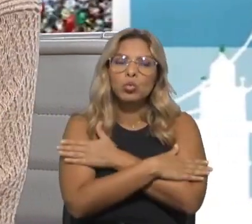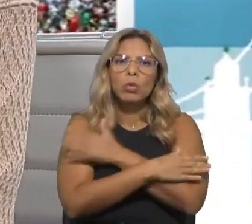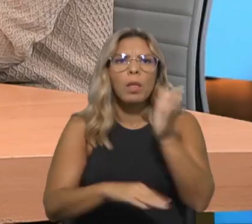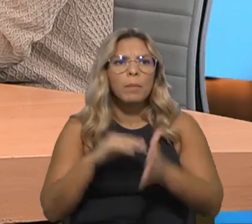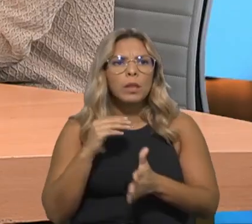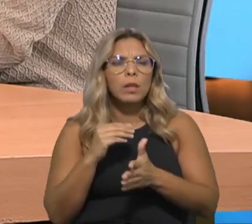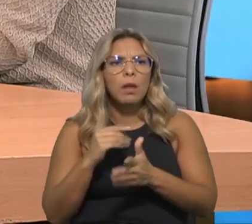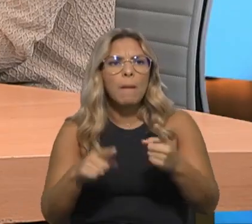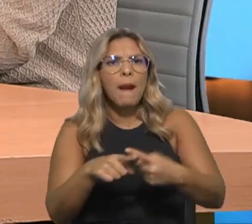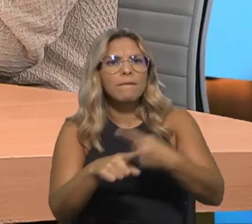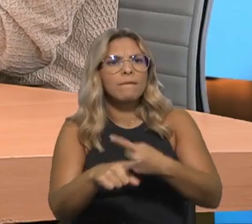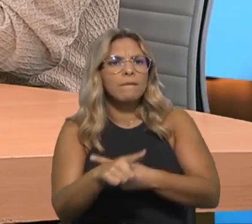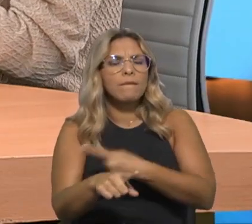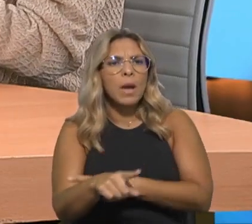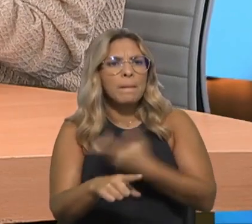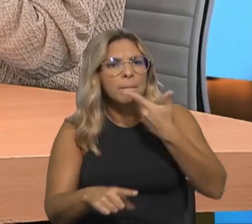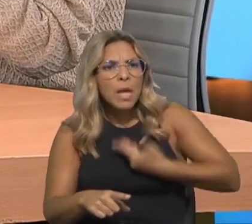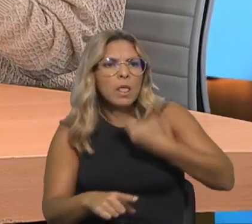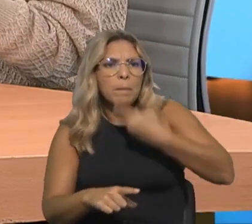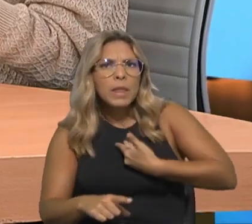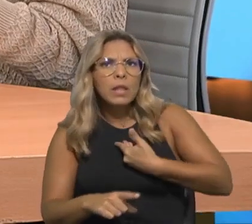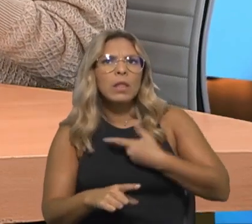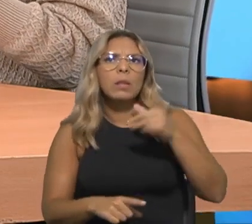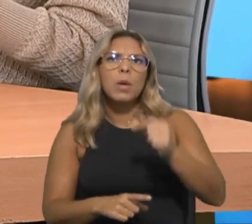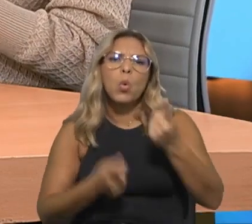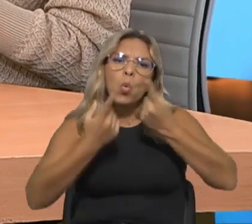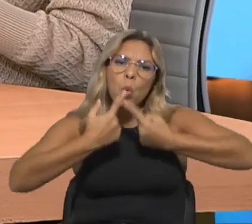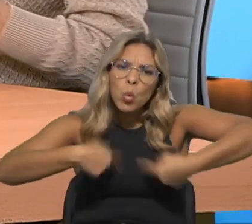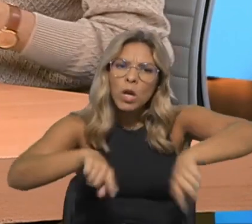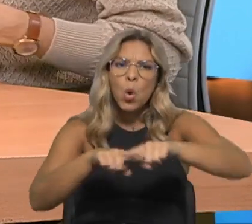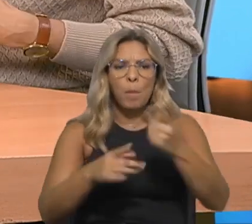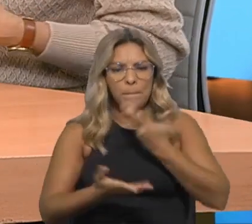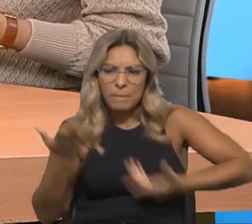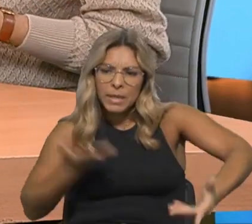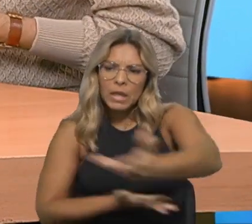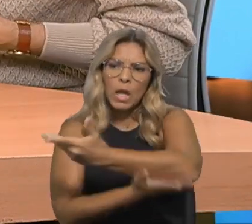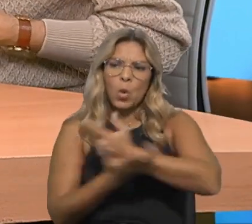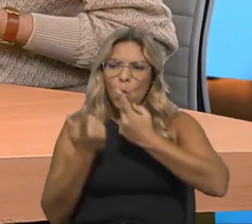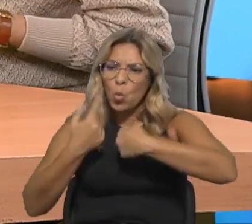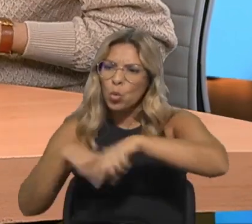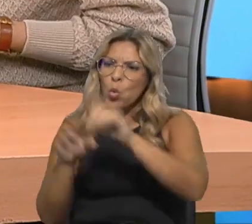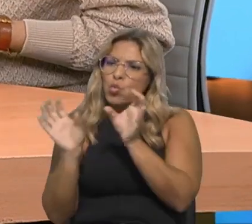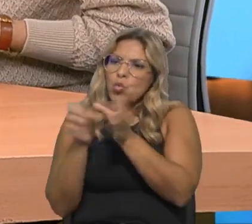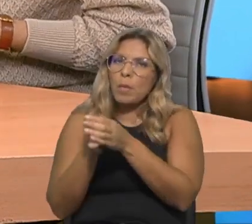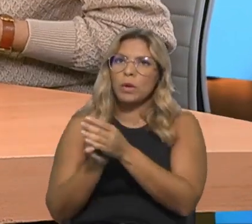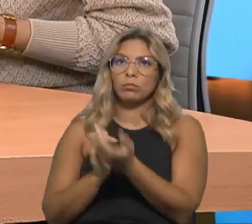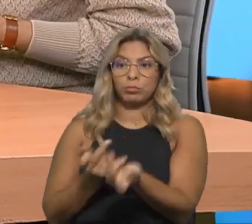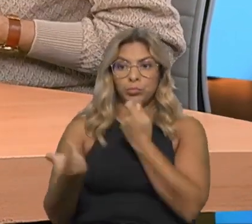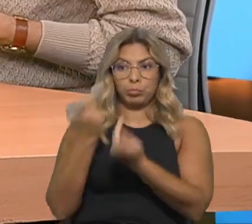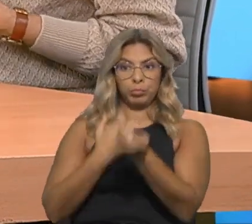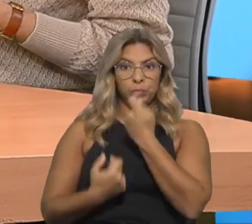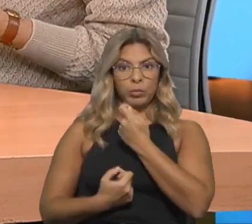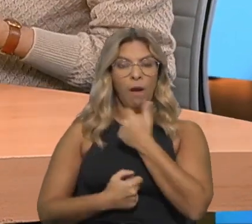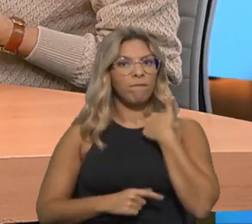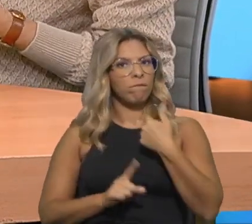utilizar esses textos até em reuniões de partilha e do grupo e foi um feedback extraordinário